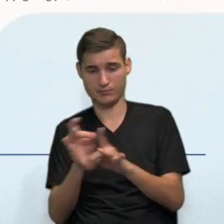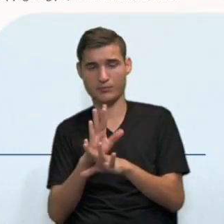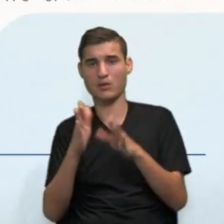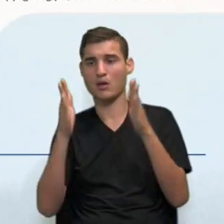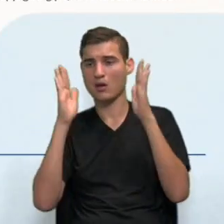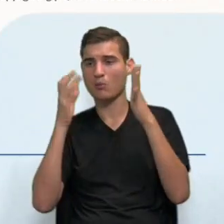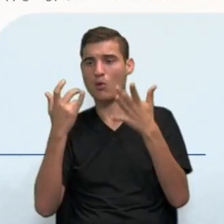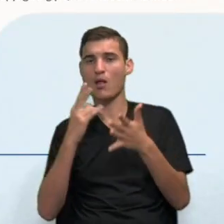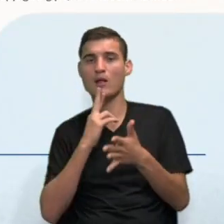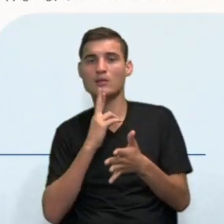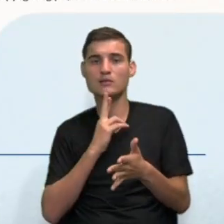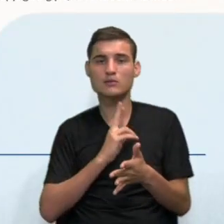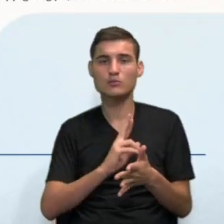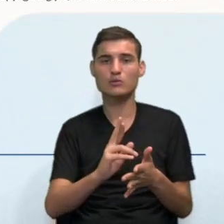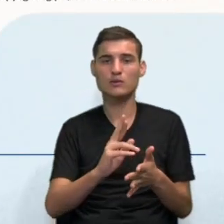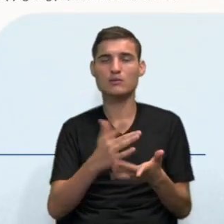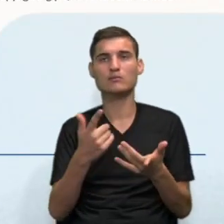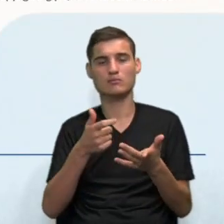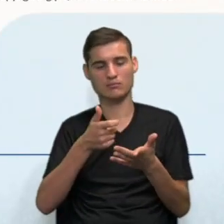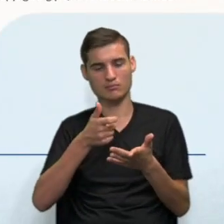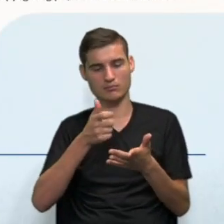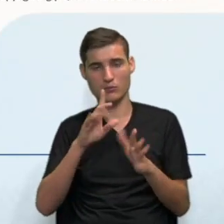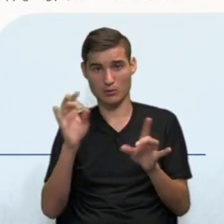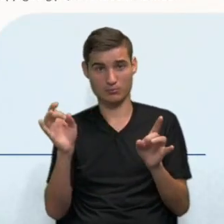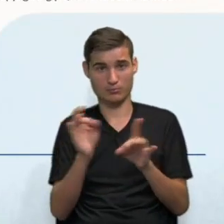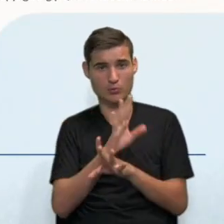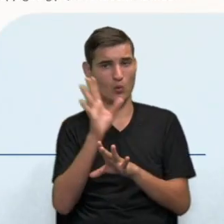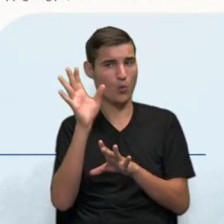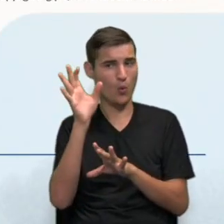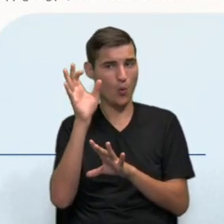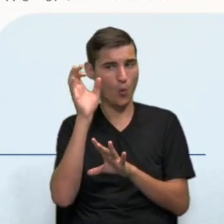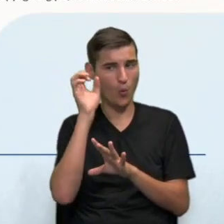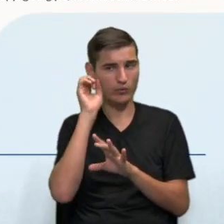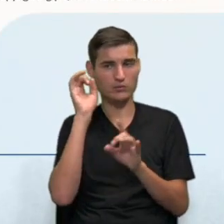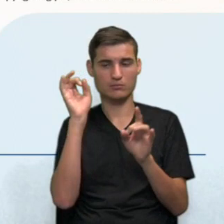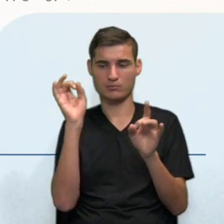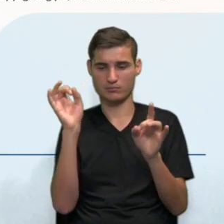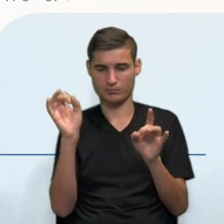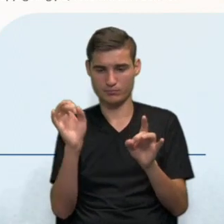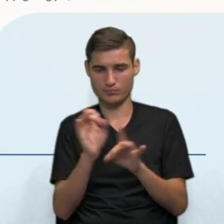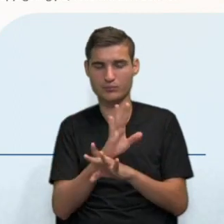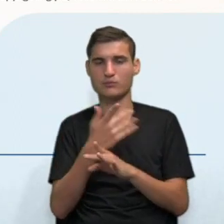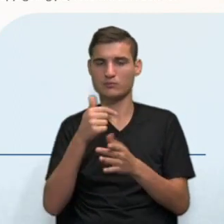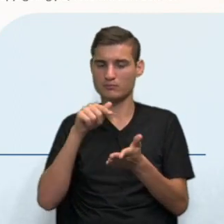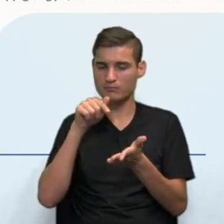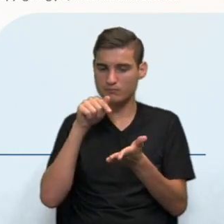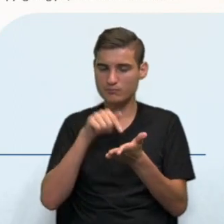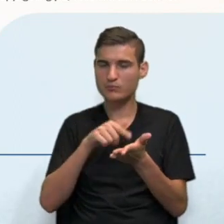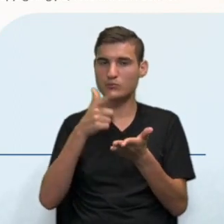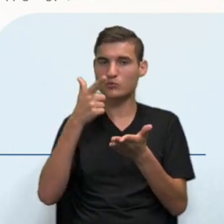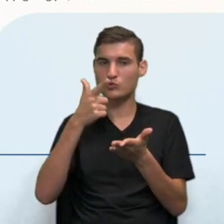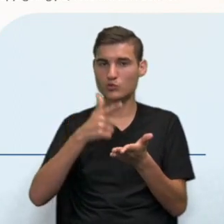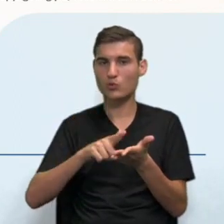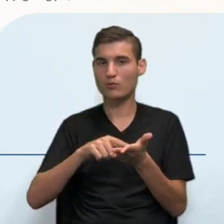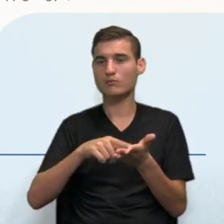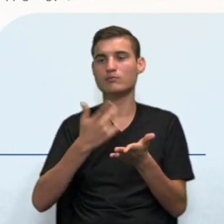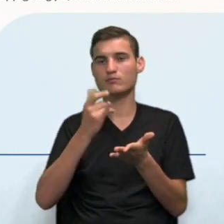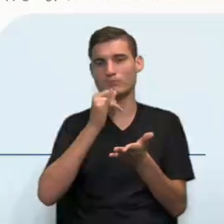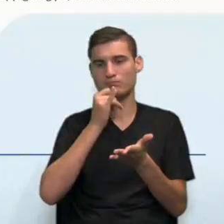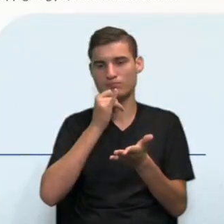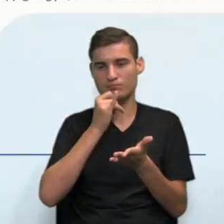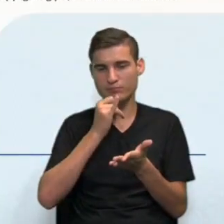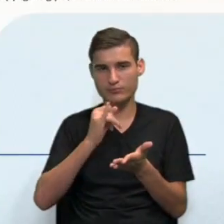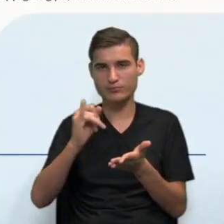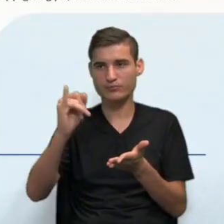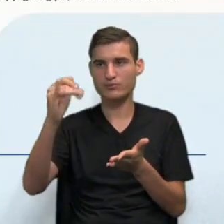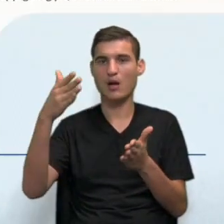em tal lugar. Então, ele vai, depois que acabou de ouvir a mensagem, vai apertar um botão, vai transmitir. E o sinal vai chegar